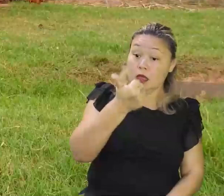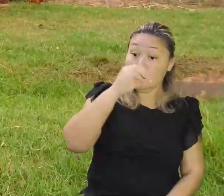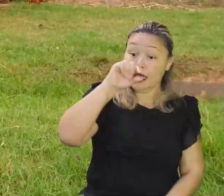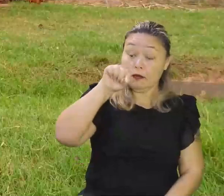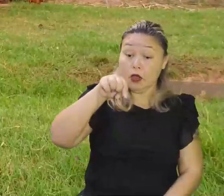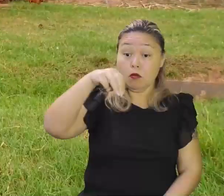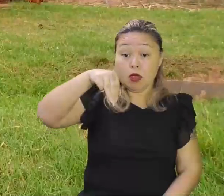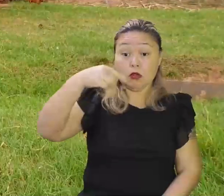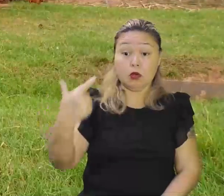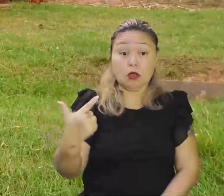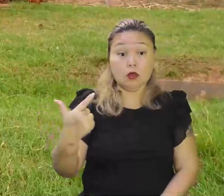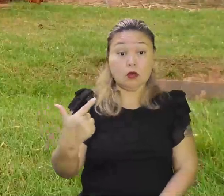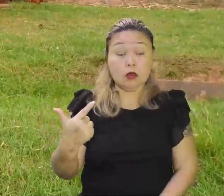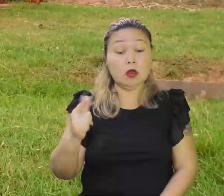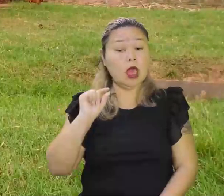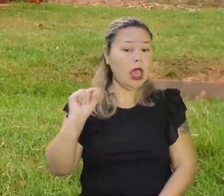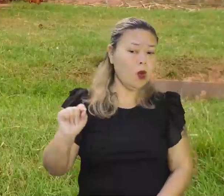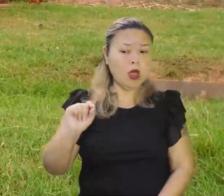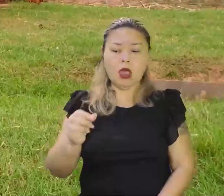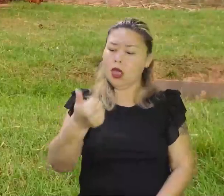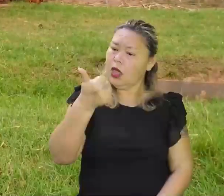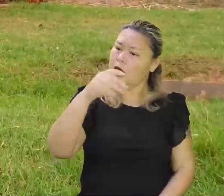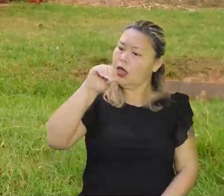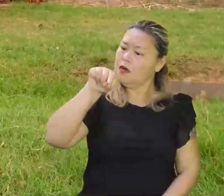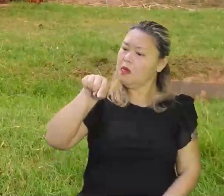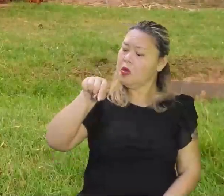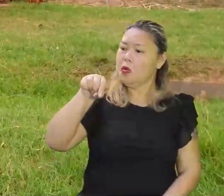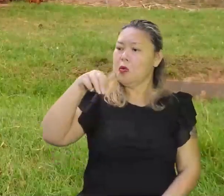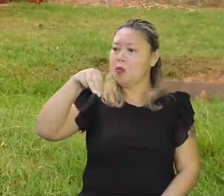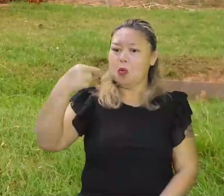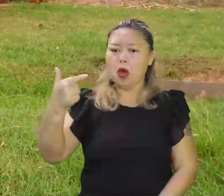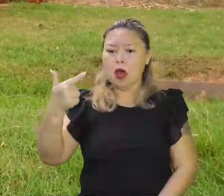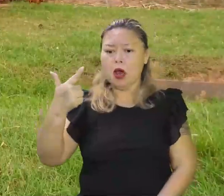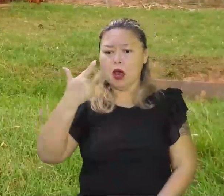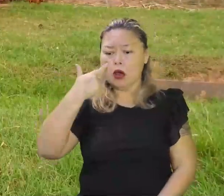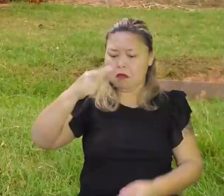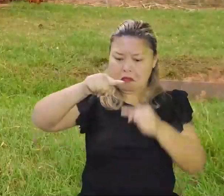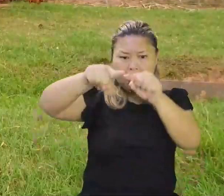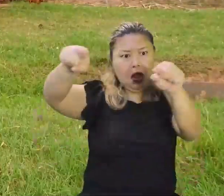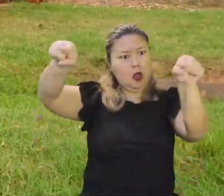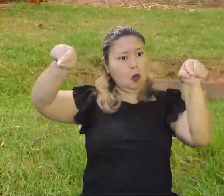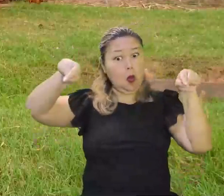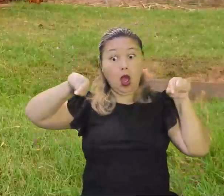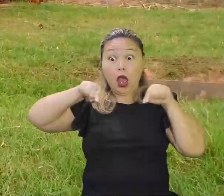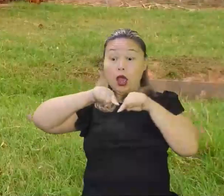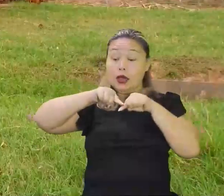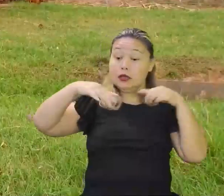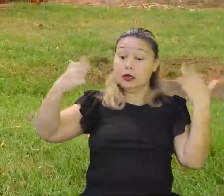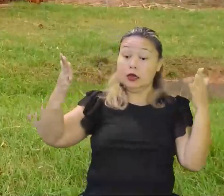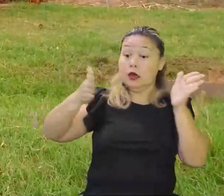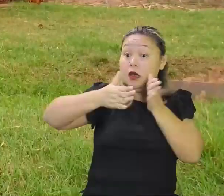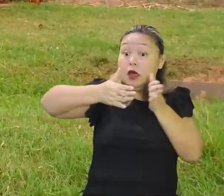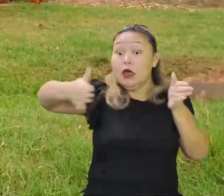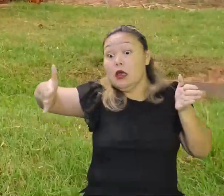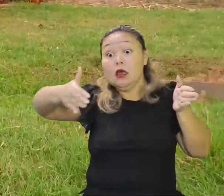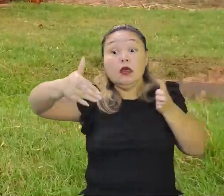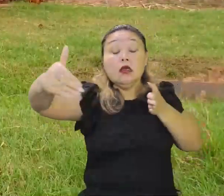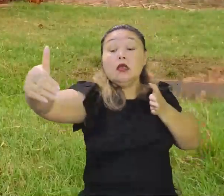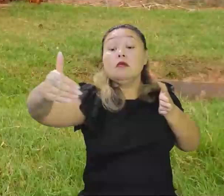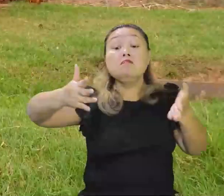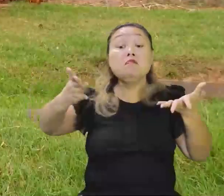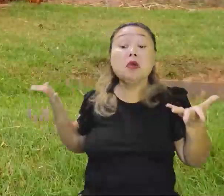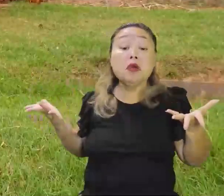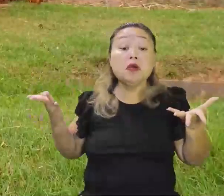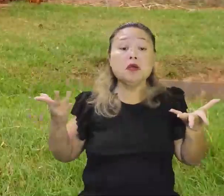quadrados? É o quê? 10 mil metros quadrados? Será que vocês têm noção? É uma quadra numa cidade? Que tamanho é essa propriedade?